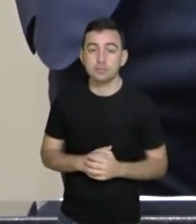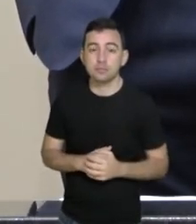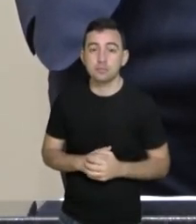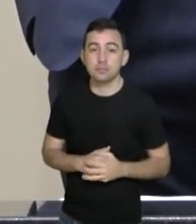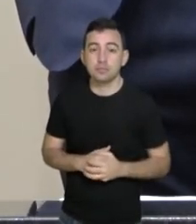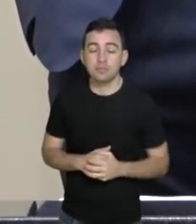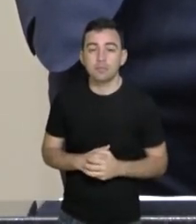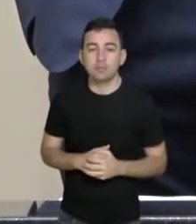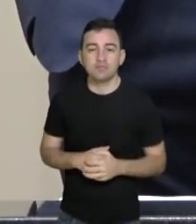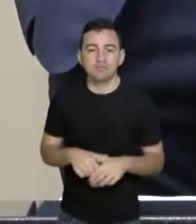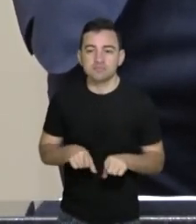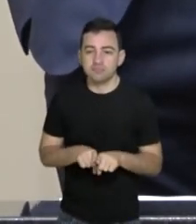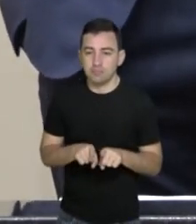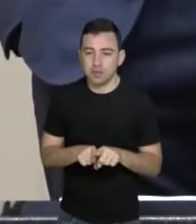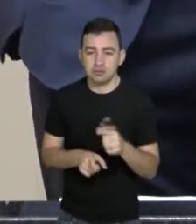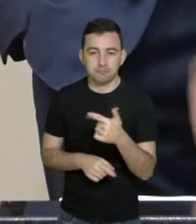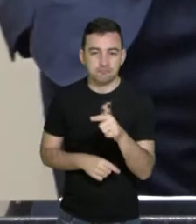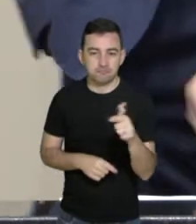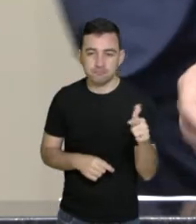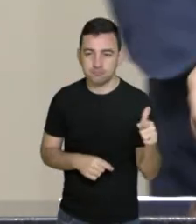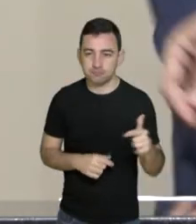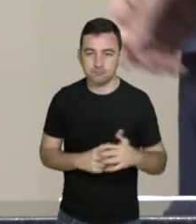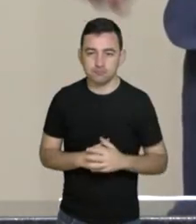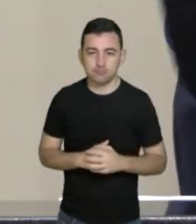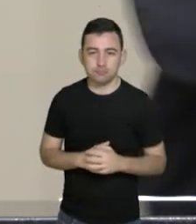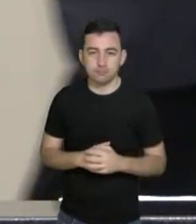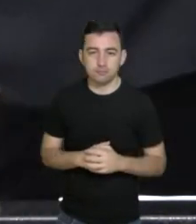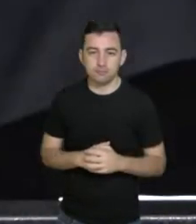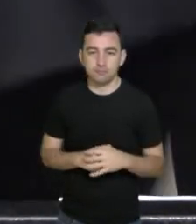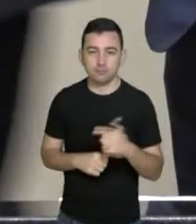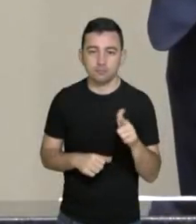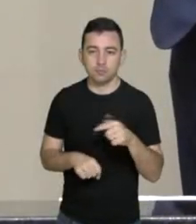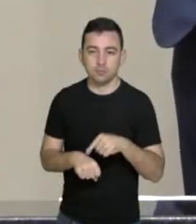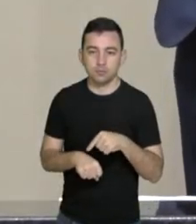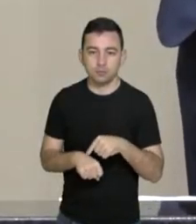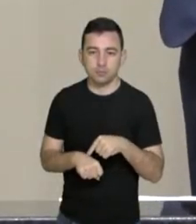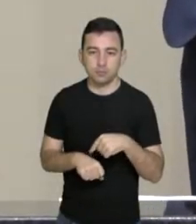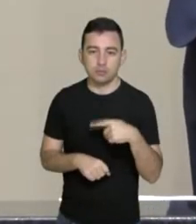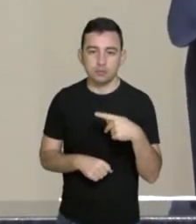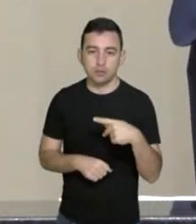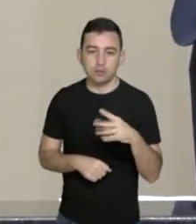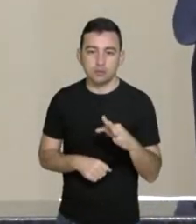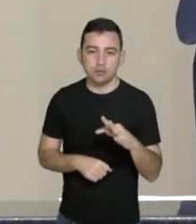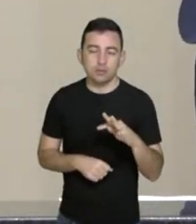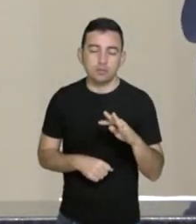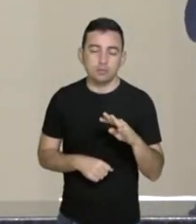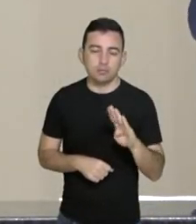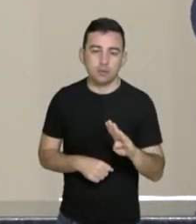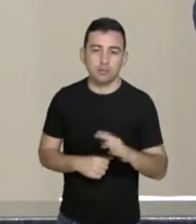Também não há quem faça uso da palavra. Próximo horário pertence ao PTB, por até 4 minutos e 30